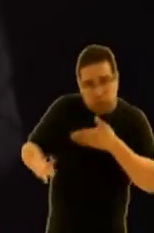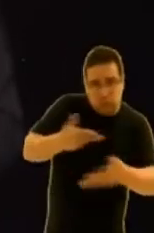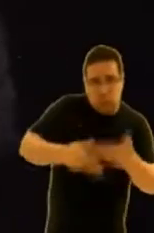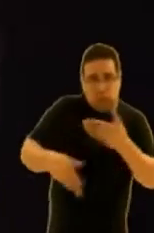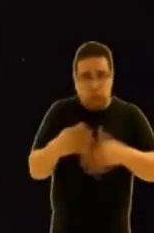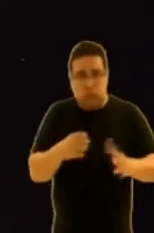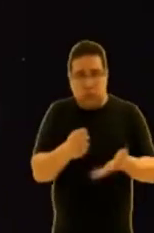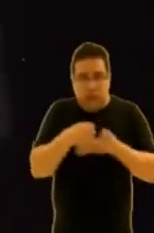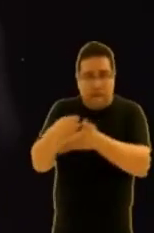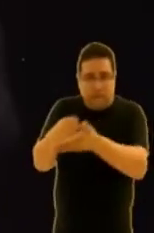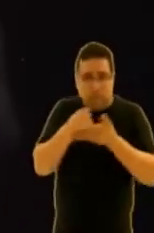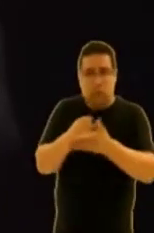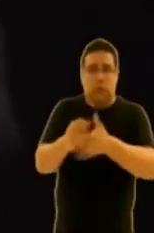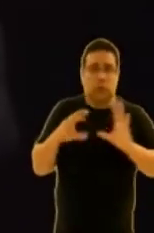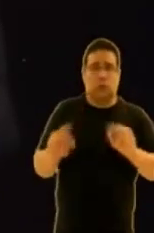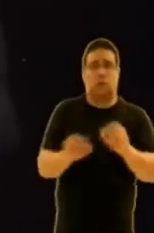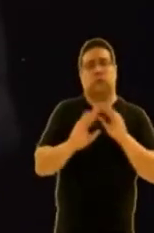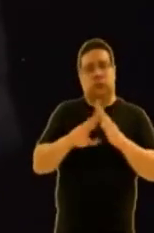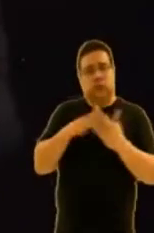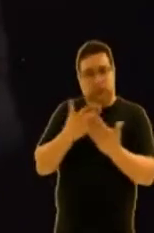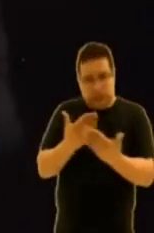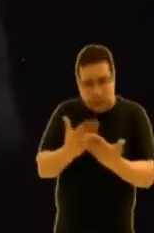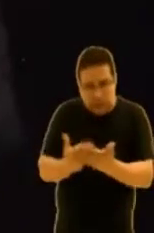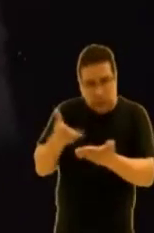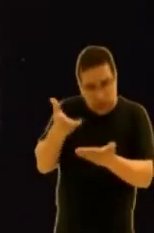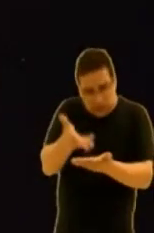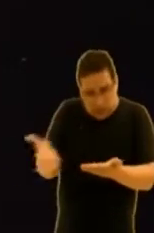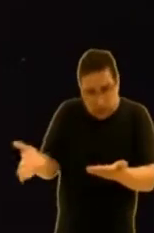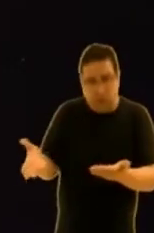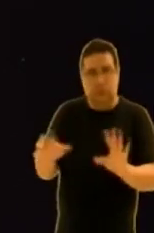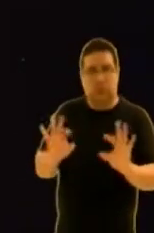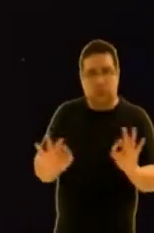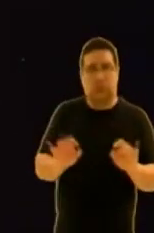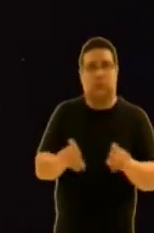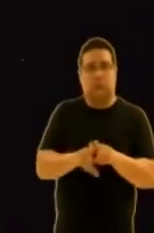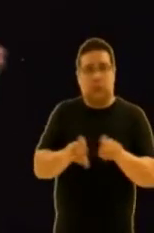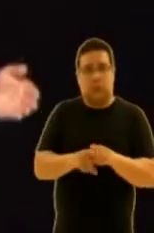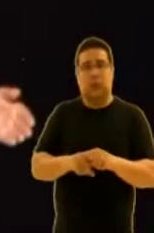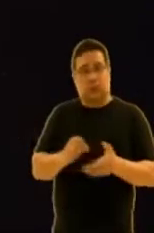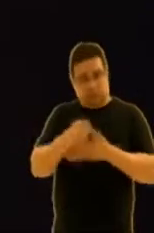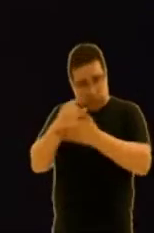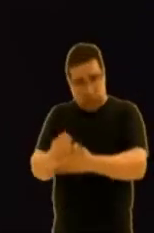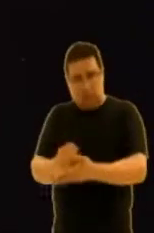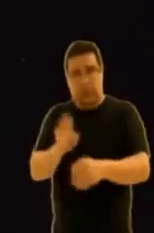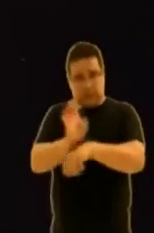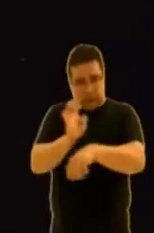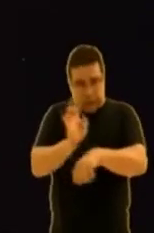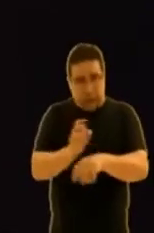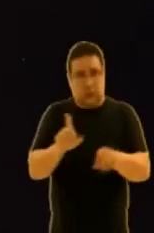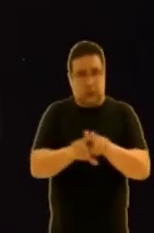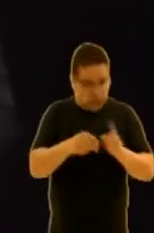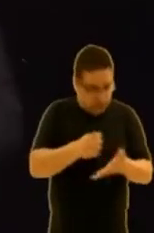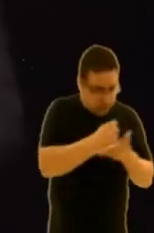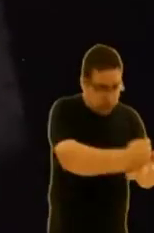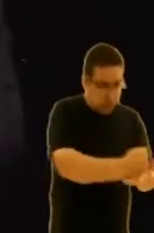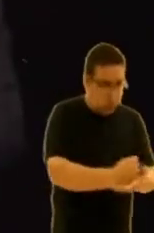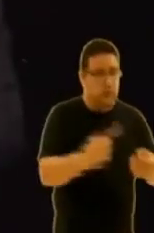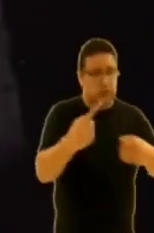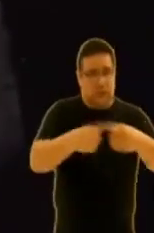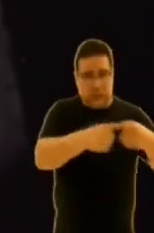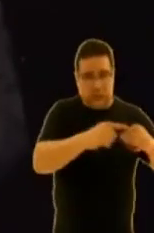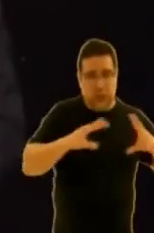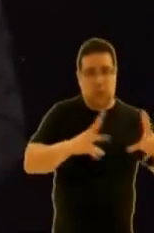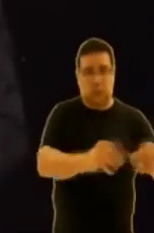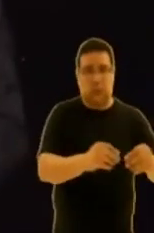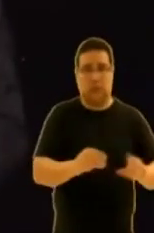para apoiar os estados e os municípios, para que estes sim, tanto as escolas municipais quanto as escolas